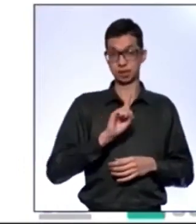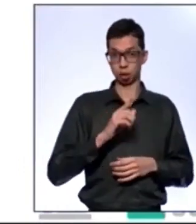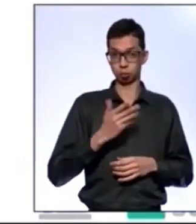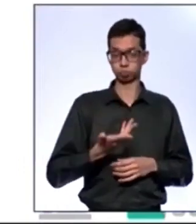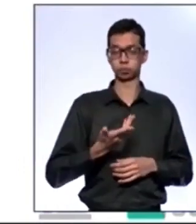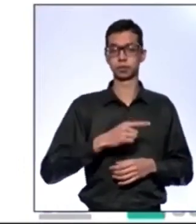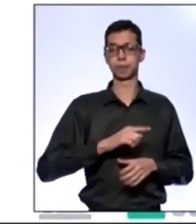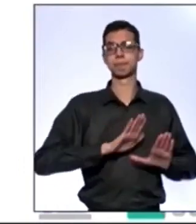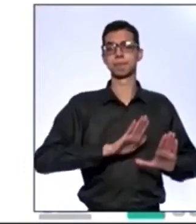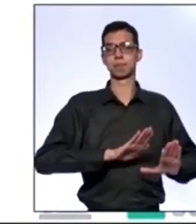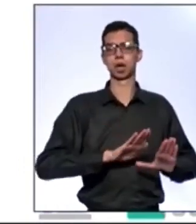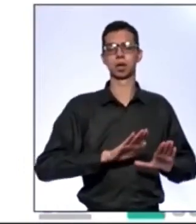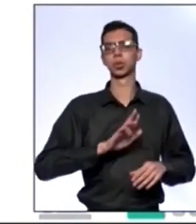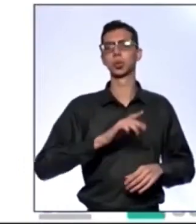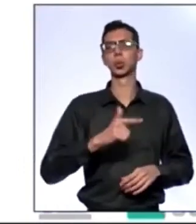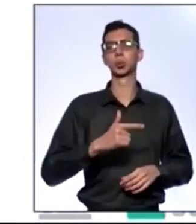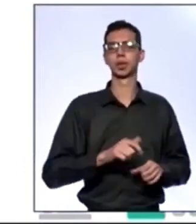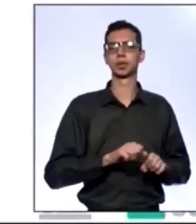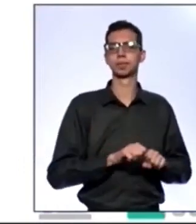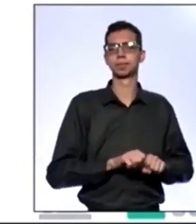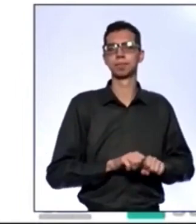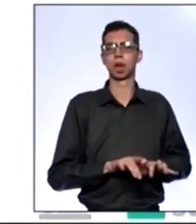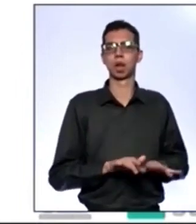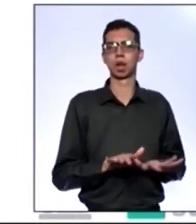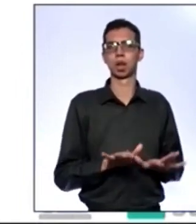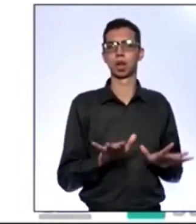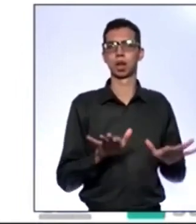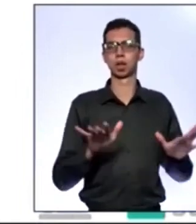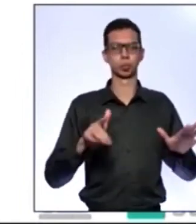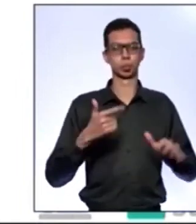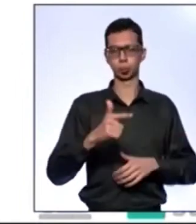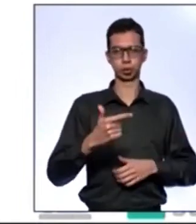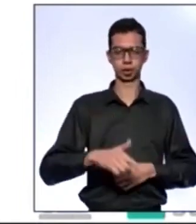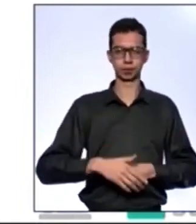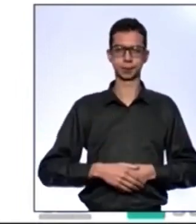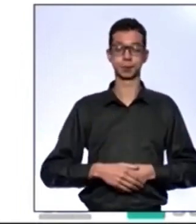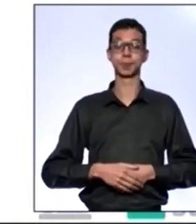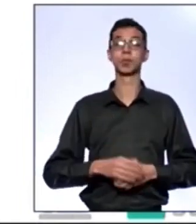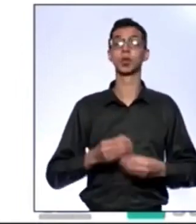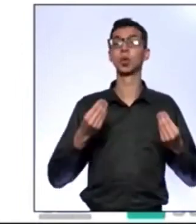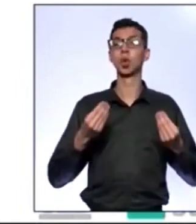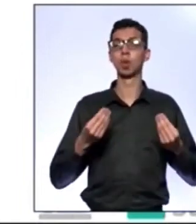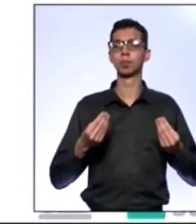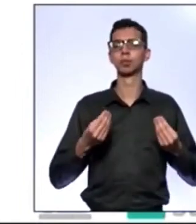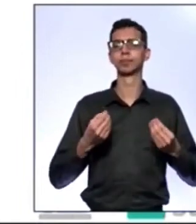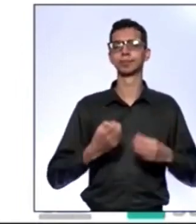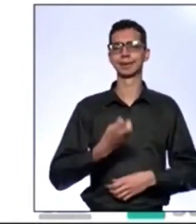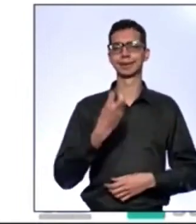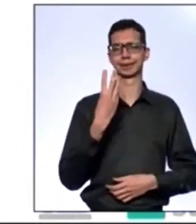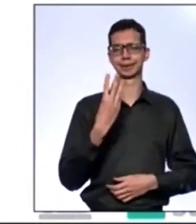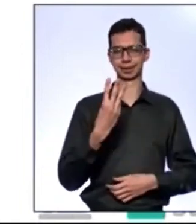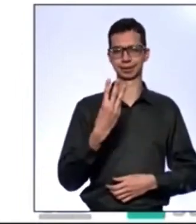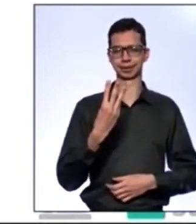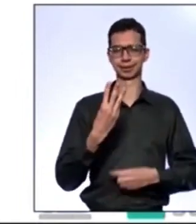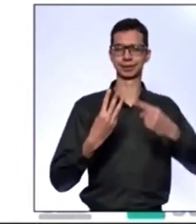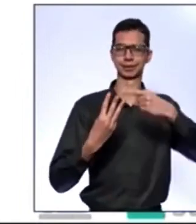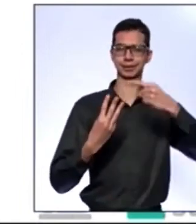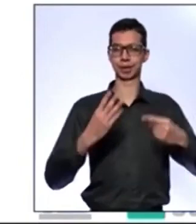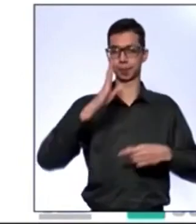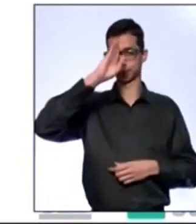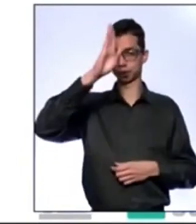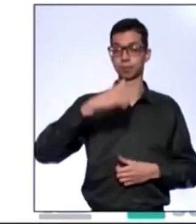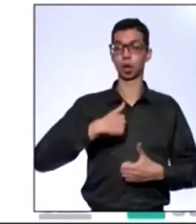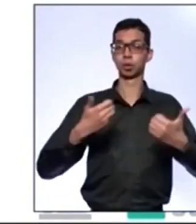se dividem. De três maneiras principais. Três maneiras principais. Essas moléculas, elas